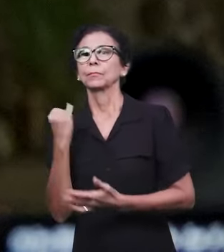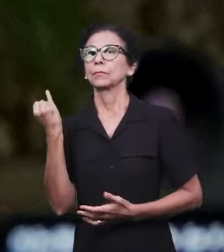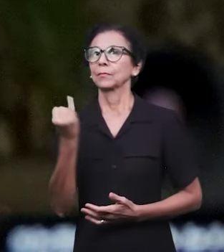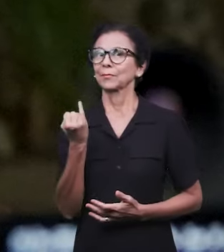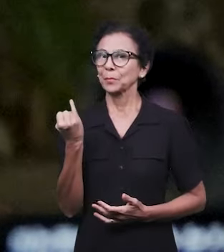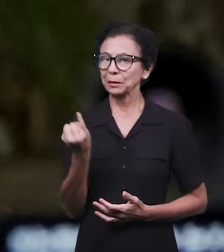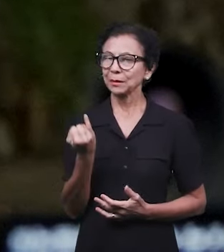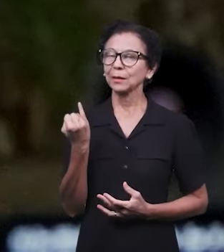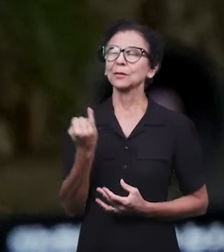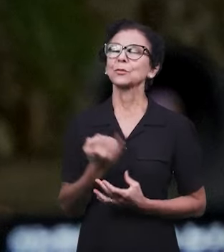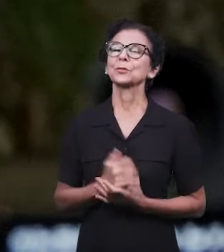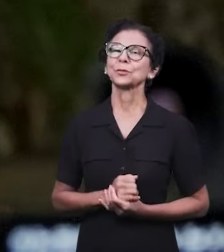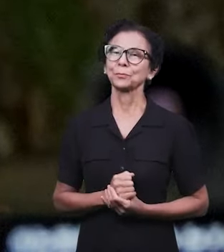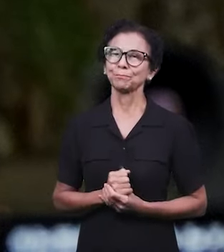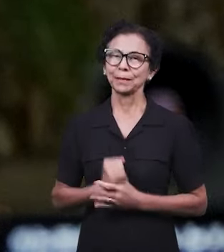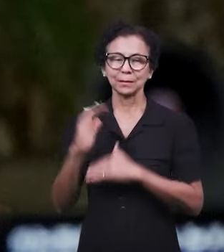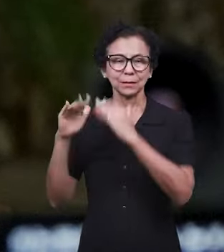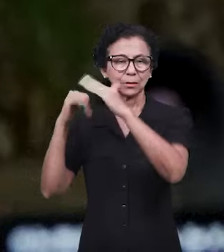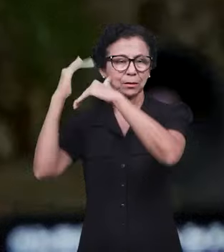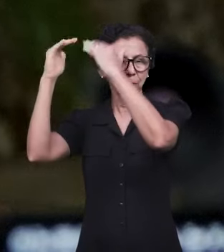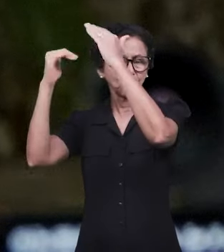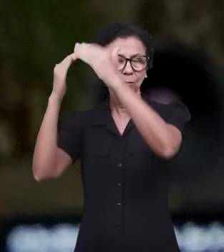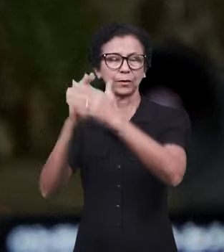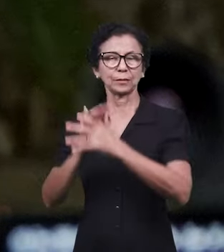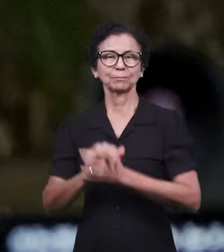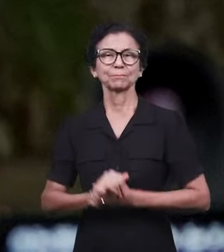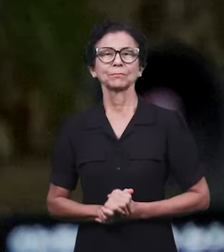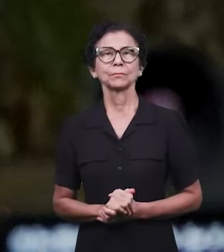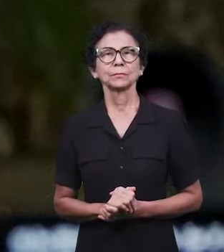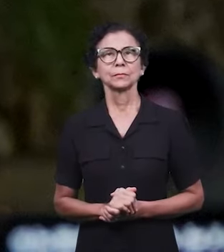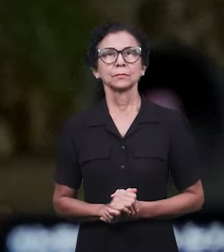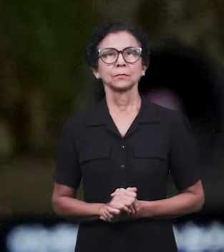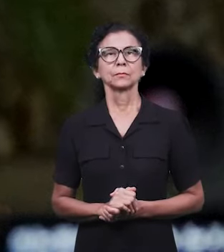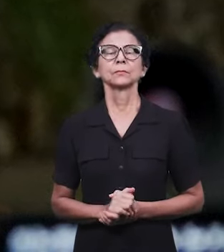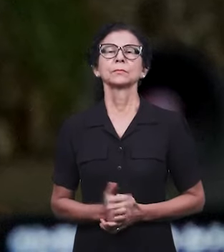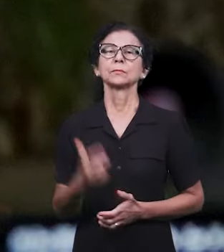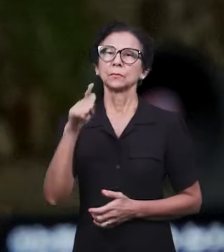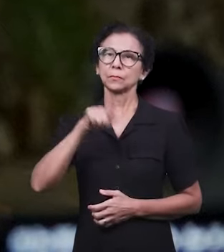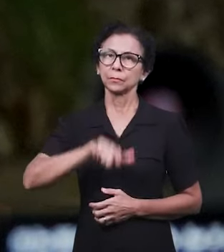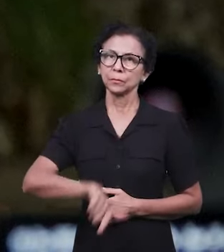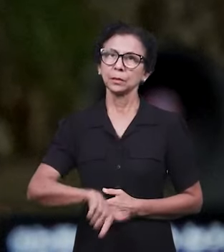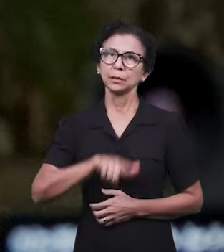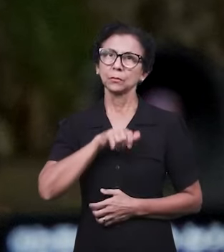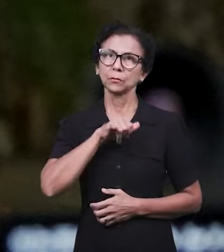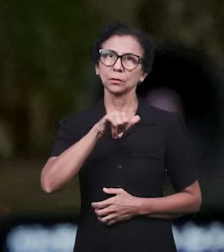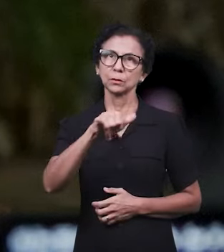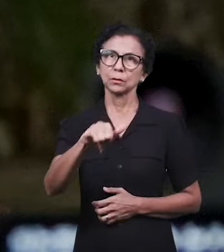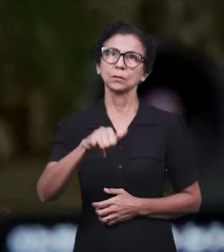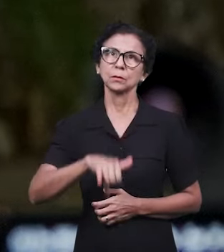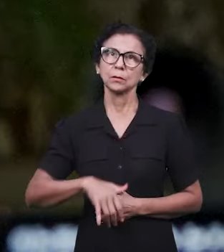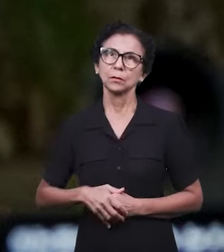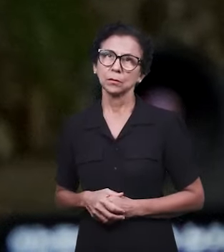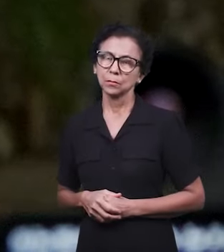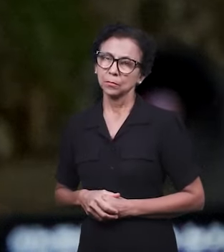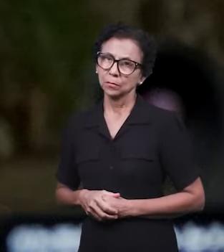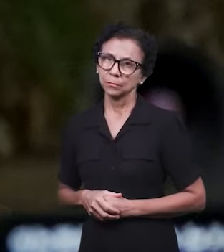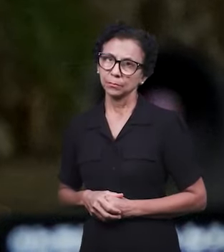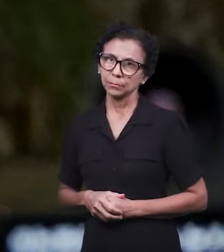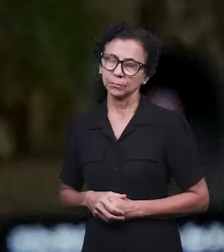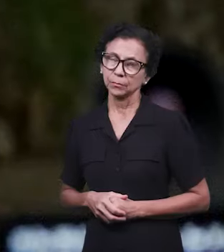fazer, que ele tem autonomia, que ele tem independência, eu devo incentivá-lo a fazer na sua autonomia, né?